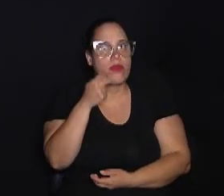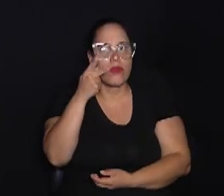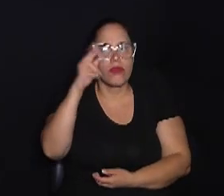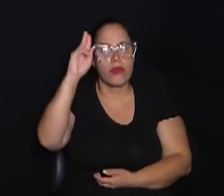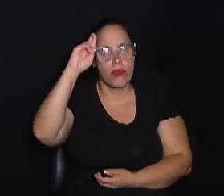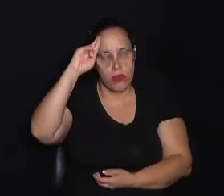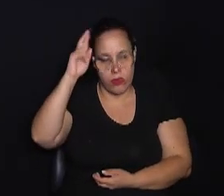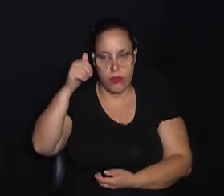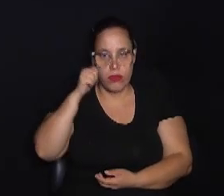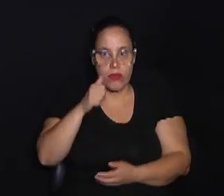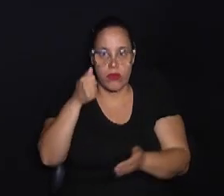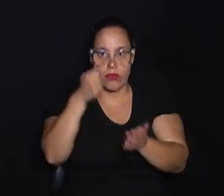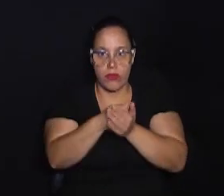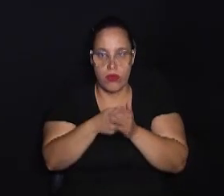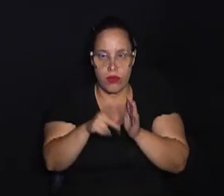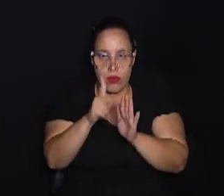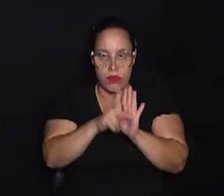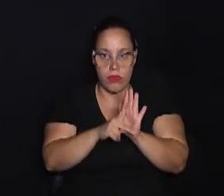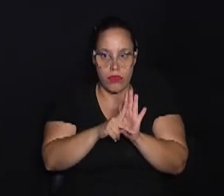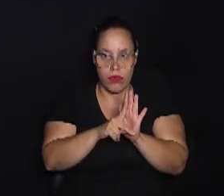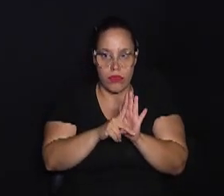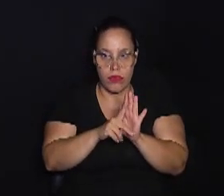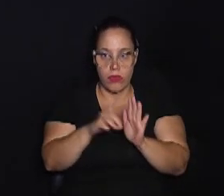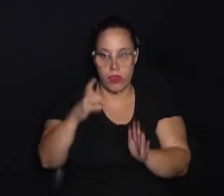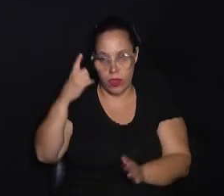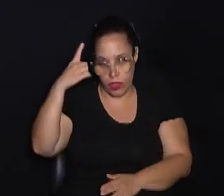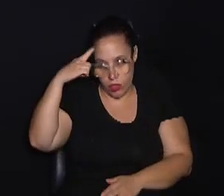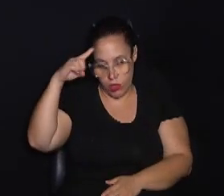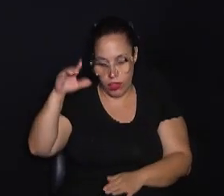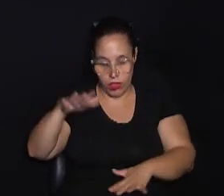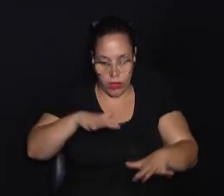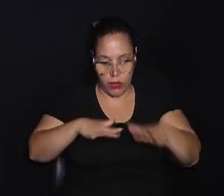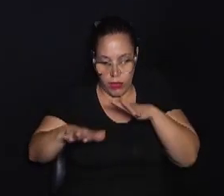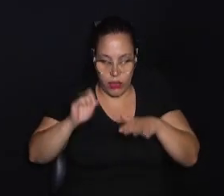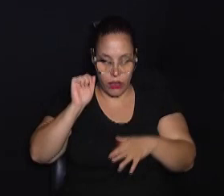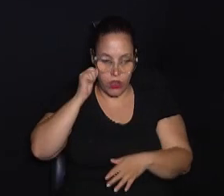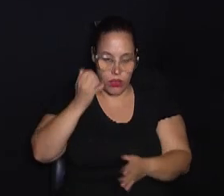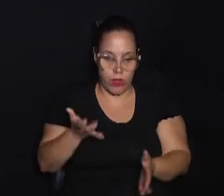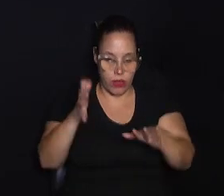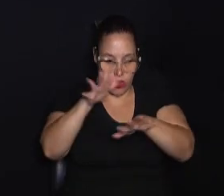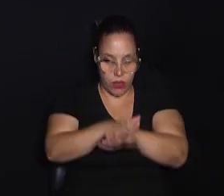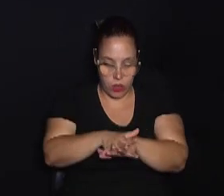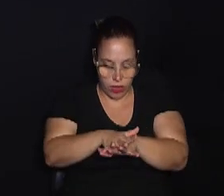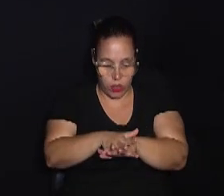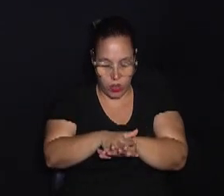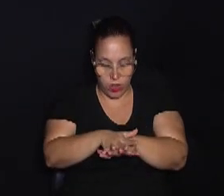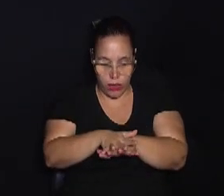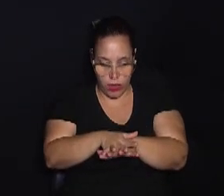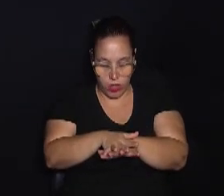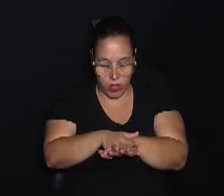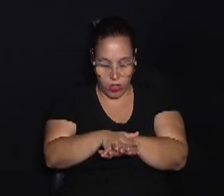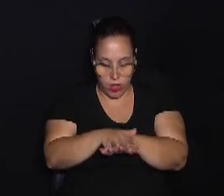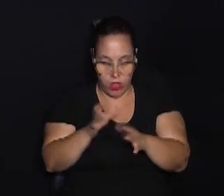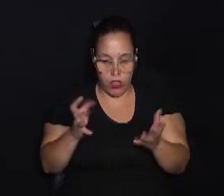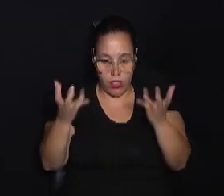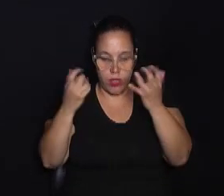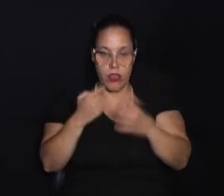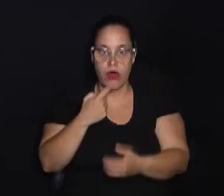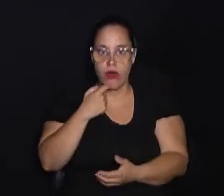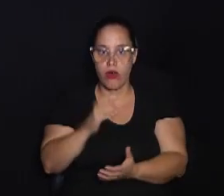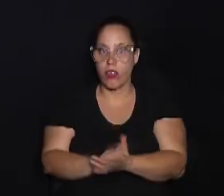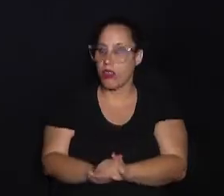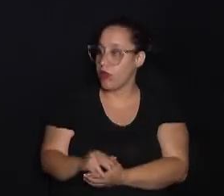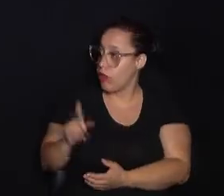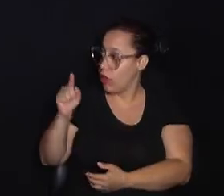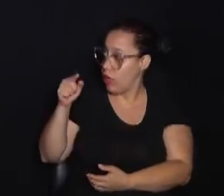protocolou um projeto que institui o Dia Municipal dos Territórios Negros e incluiu no calendário oficial de eventos do município de Campinas, né, vereadora?